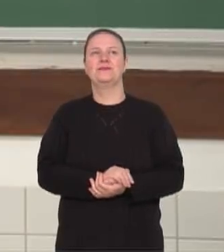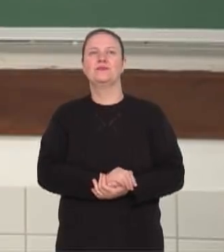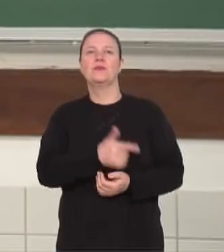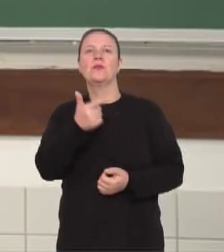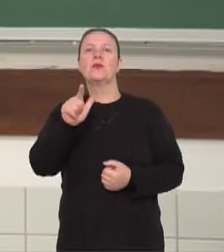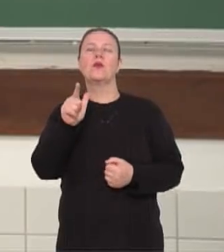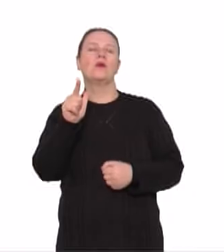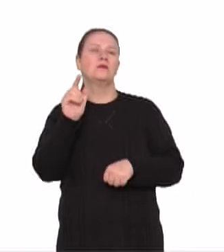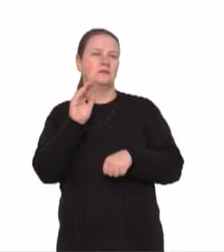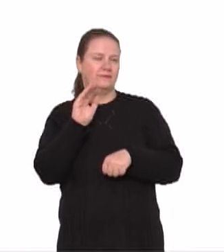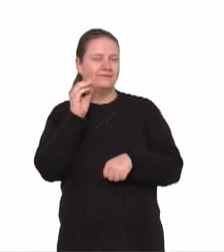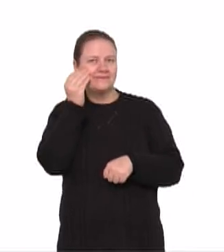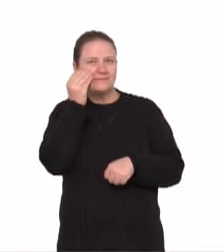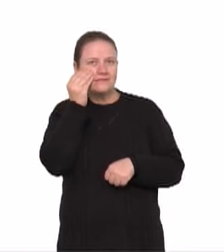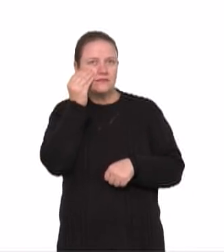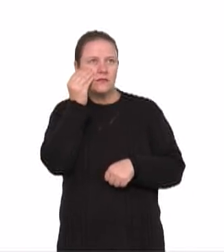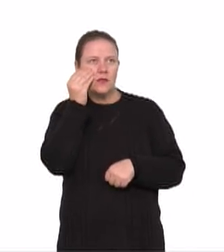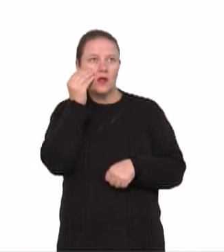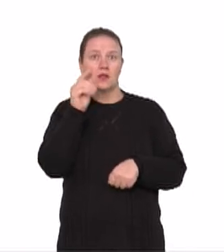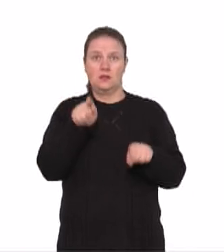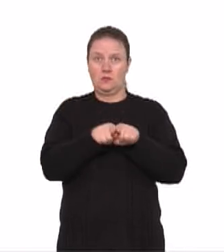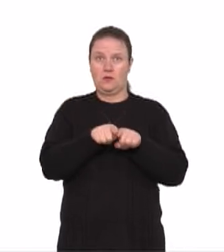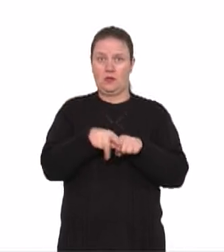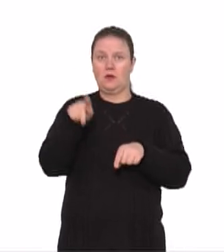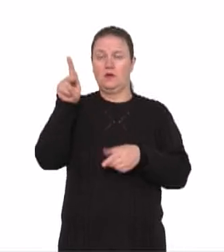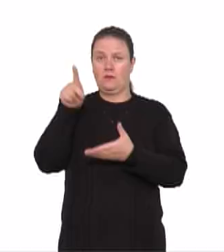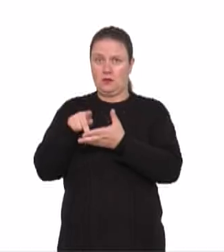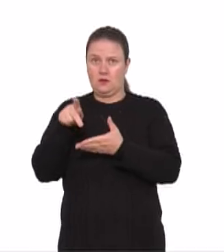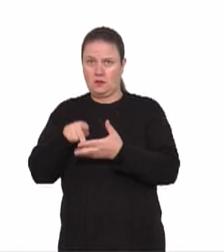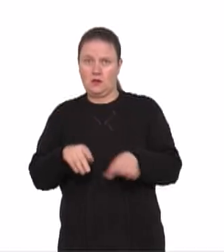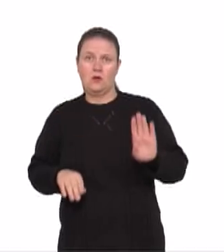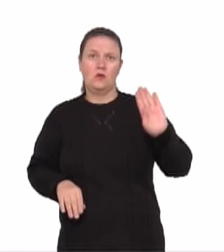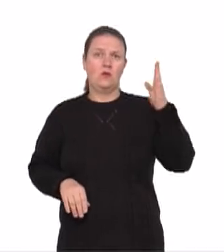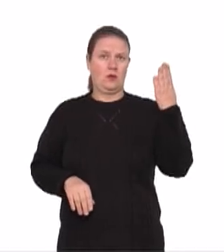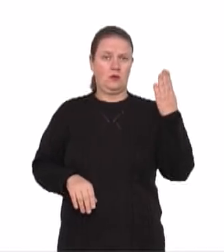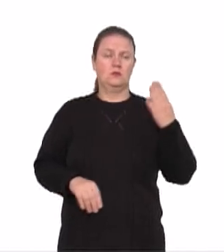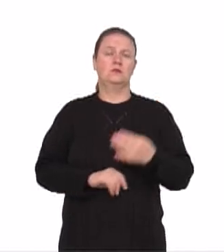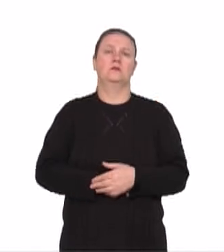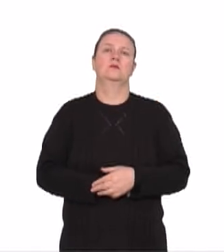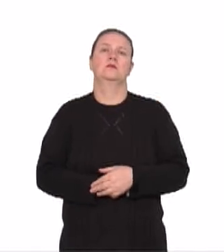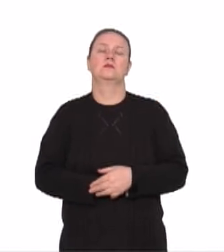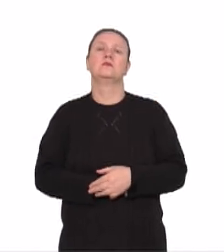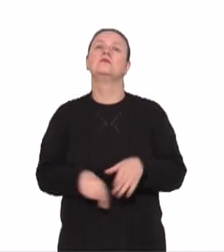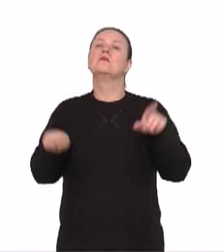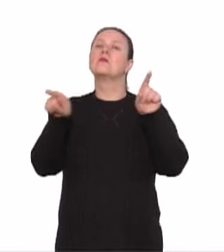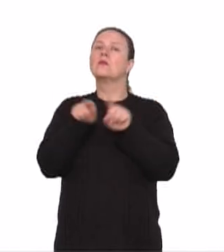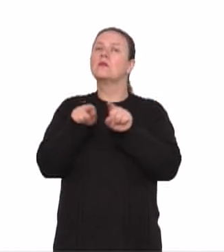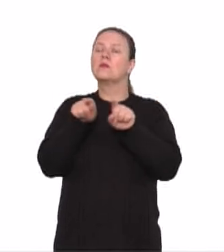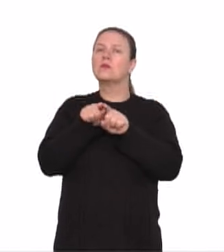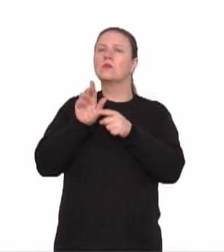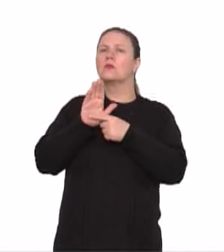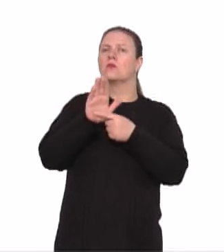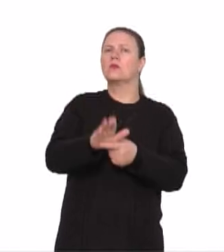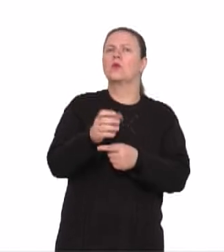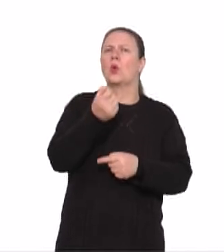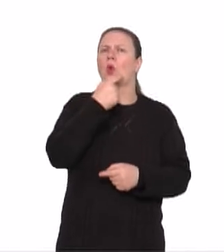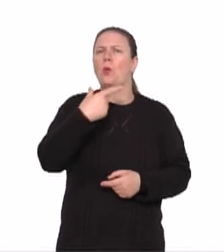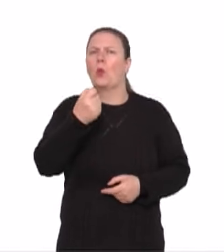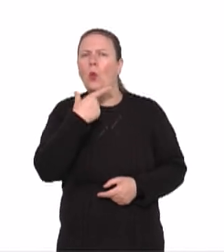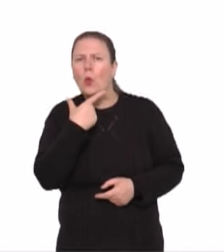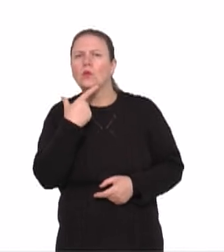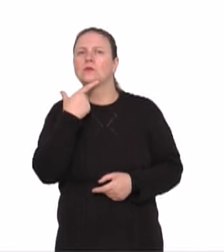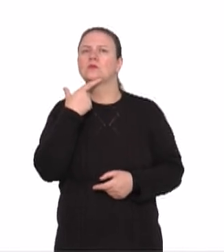teste, galera? Marque verdadeiro ou falso de novo, então, na primeira proposição. A charge apresenta o humor, promove a